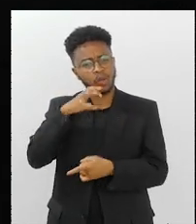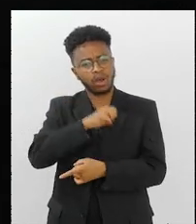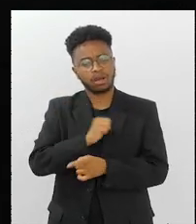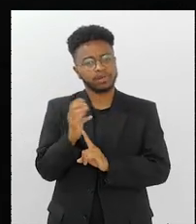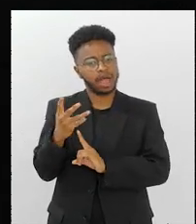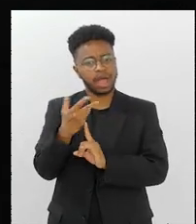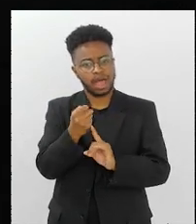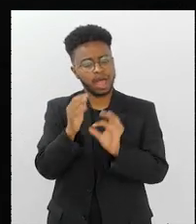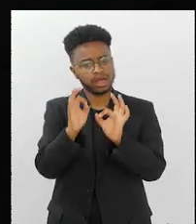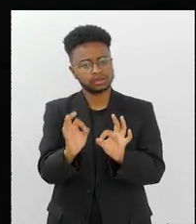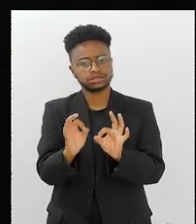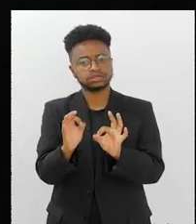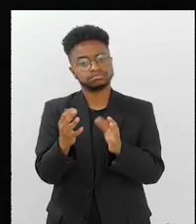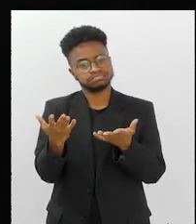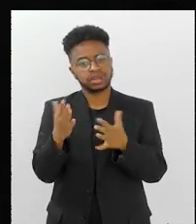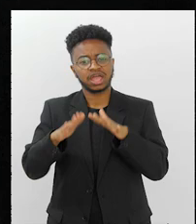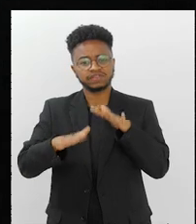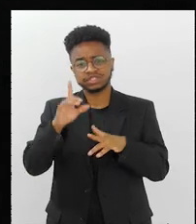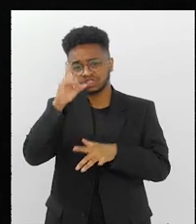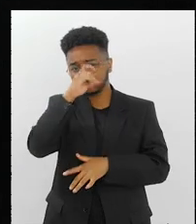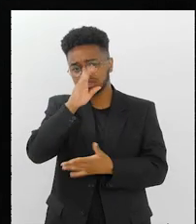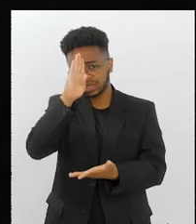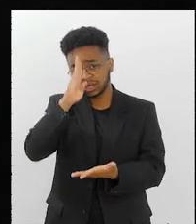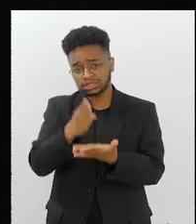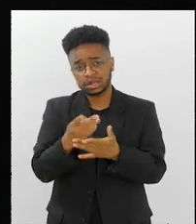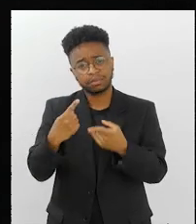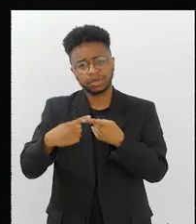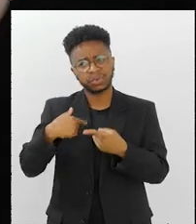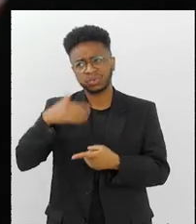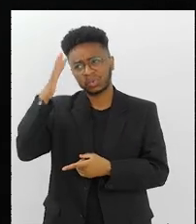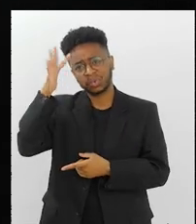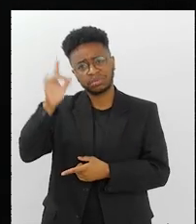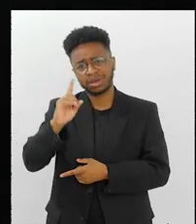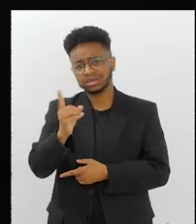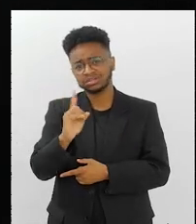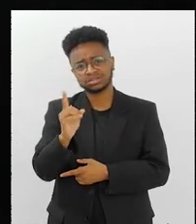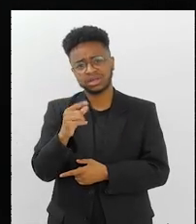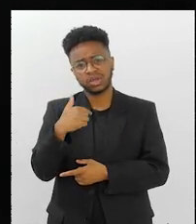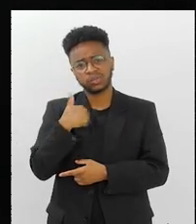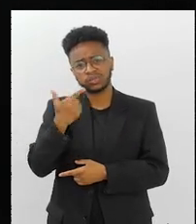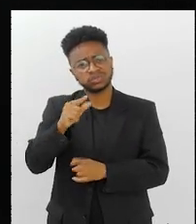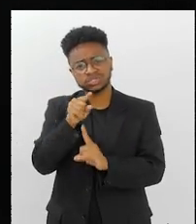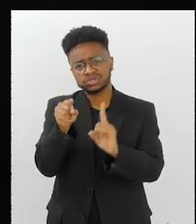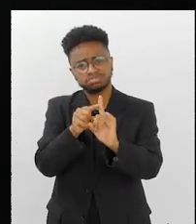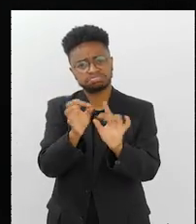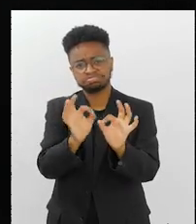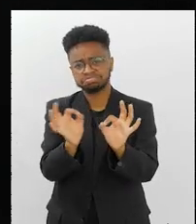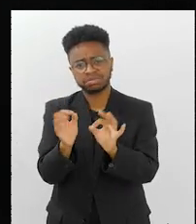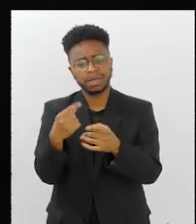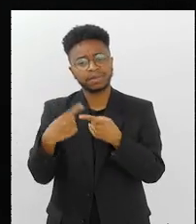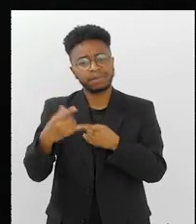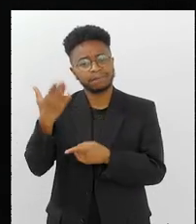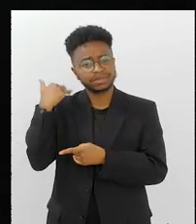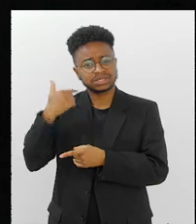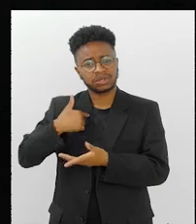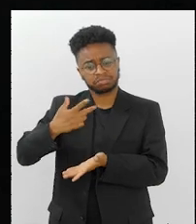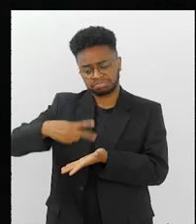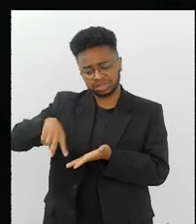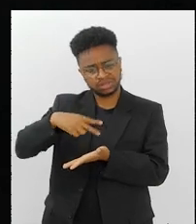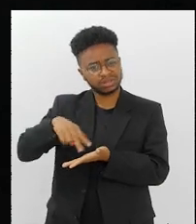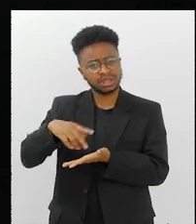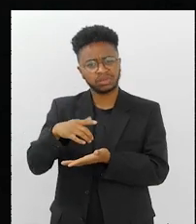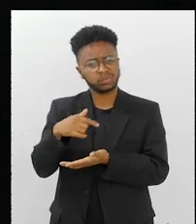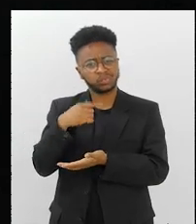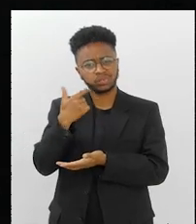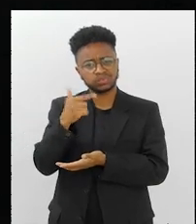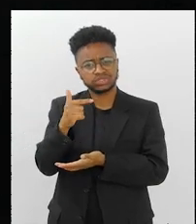essa arte que eh às vezes é difícil acreditar porque era algo que eu não previa eu não tinha essa pretensão até mesmo quando quando eu era bailarino eu não tinha